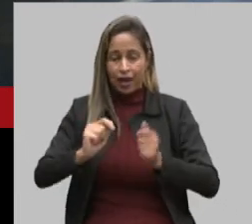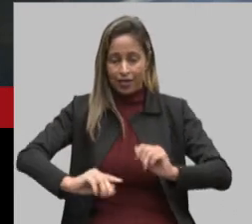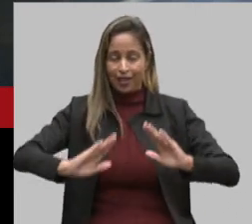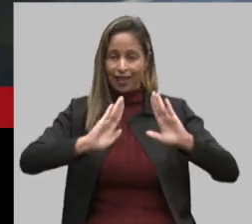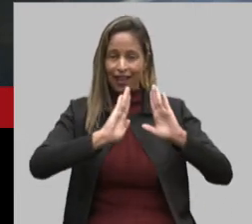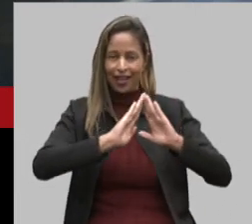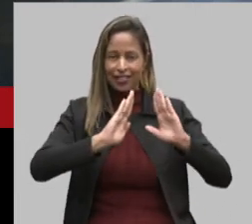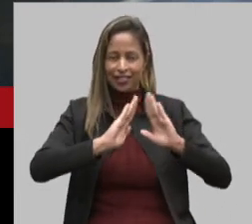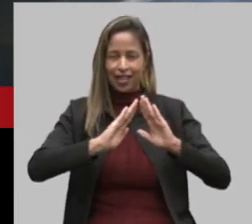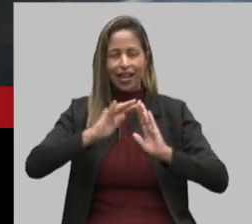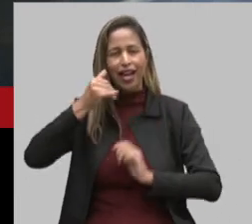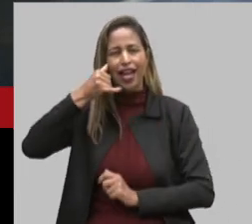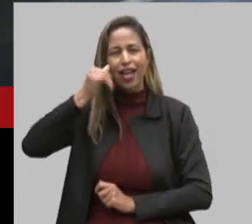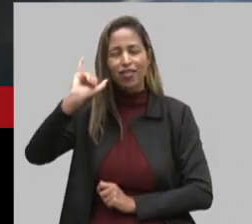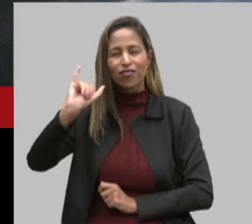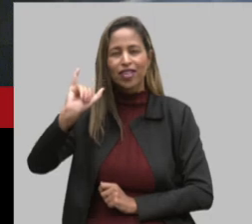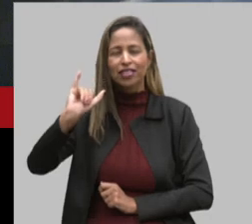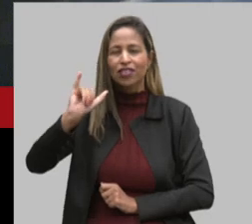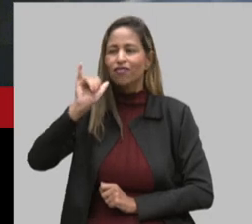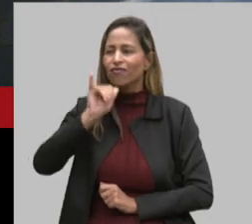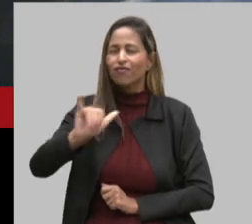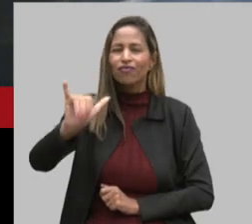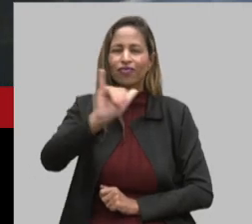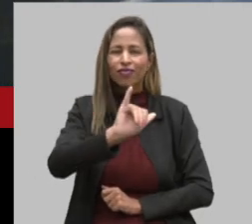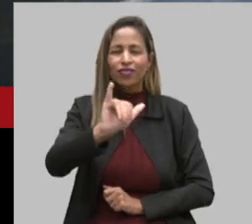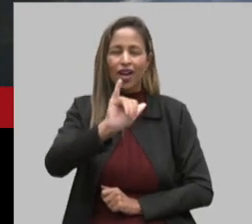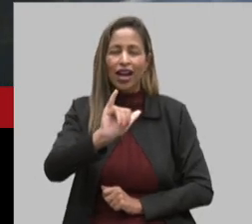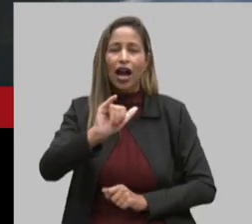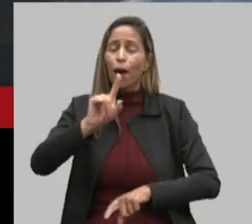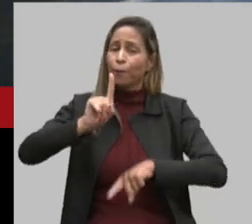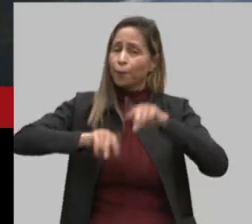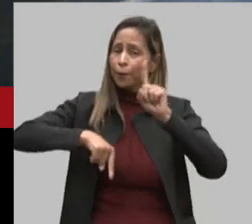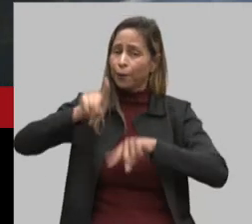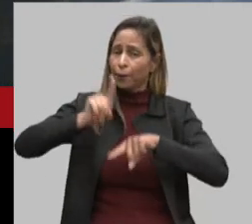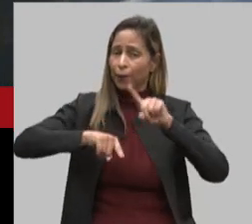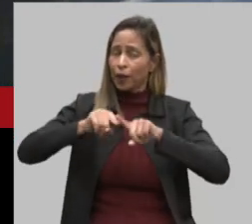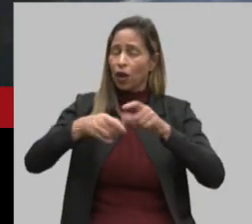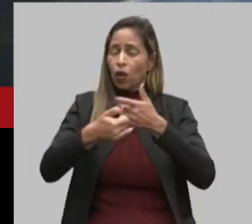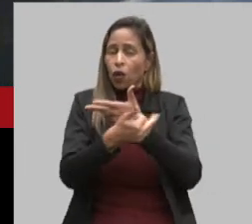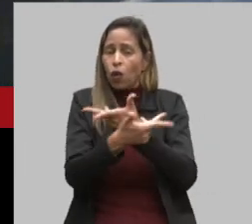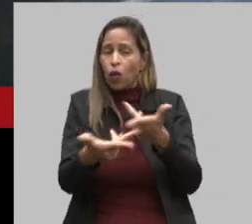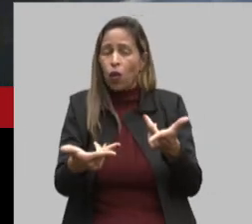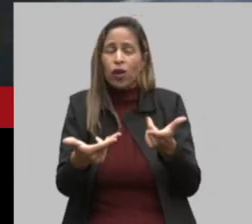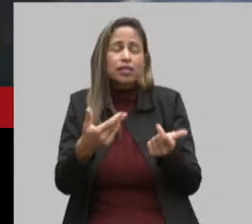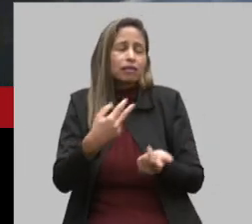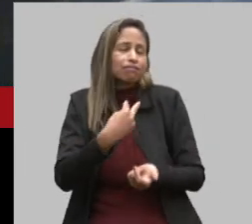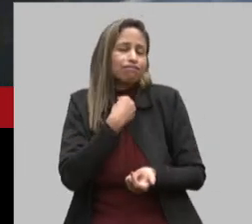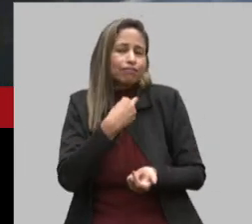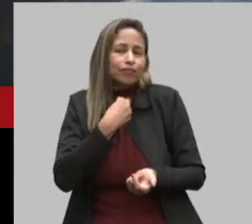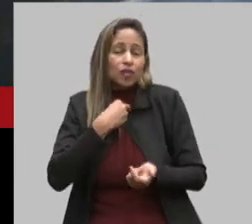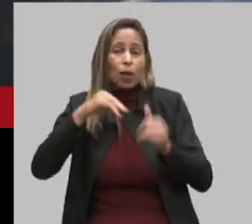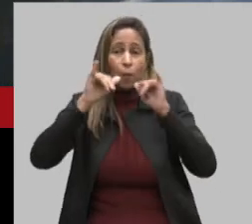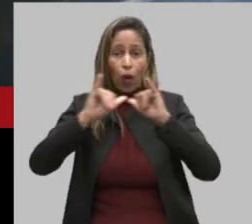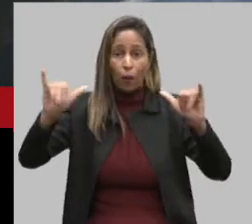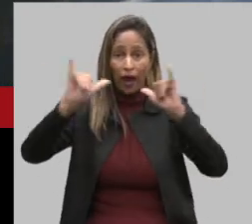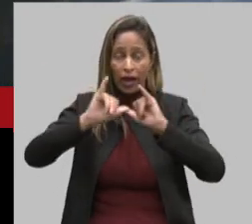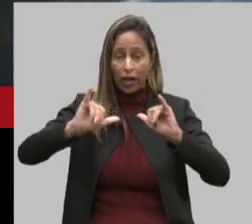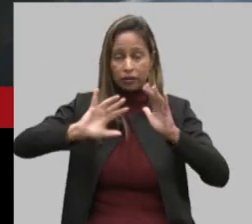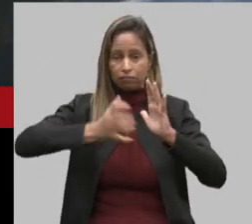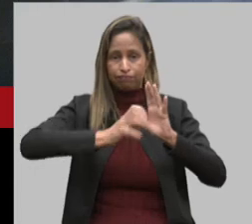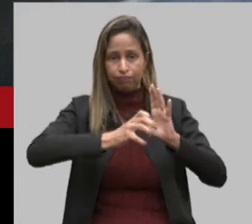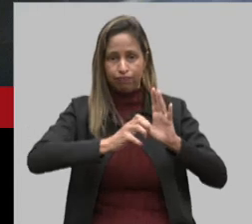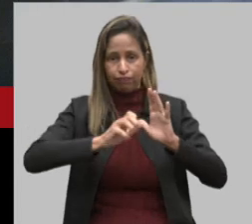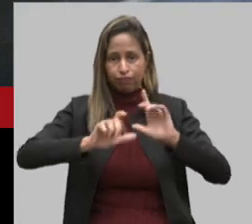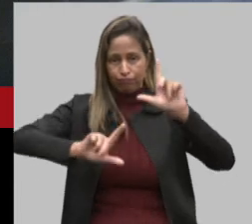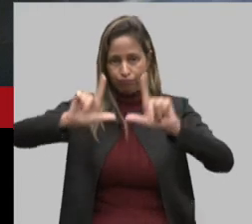que evitem seus pronunciamentos conteúdos que possam ser caracterizados como propaganda eleitoral senhoras